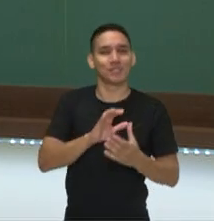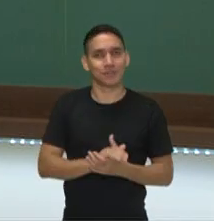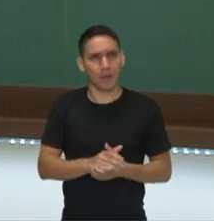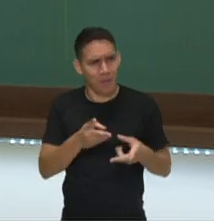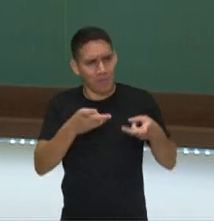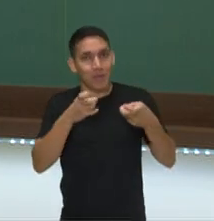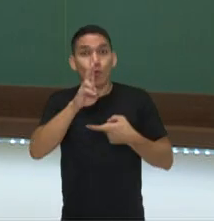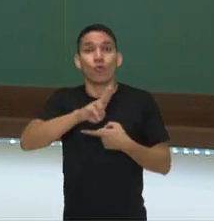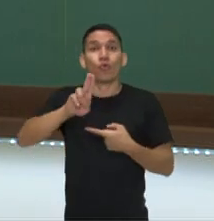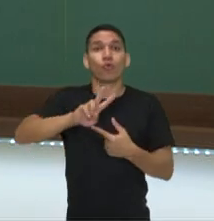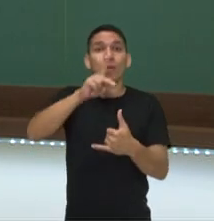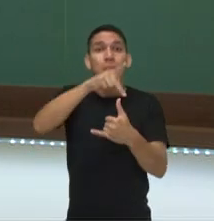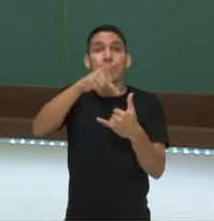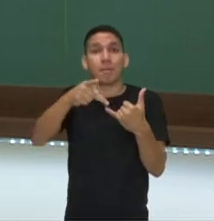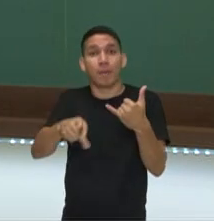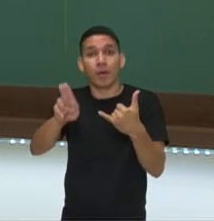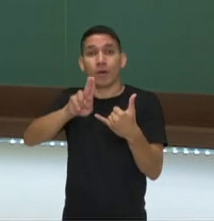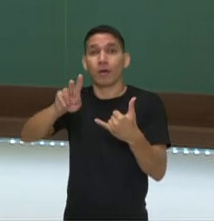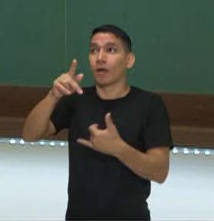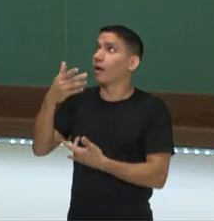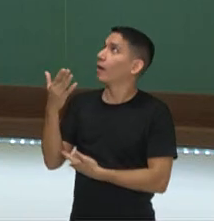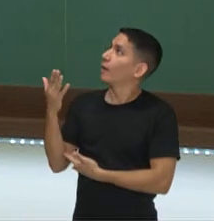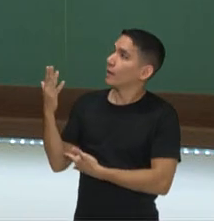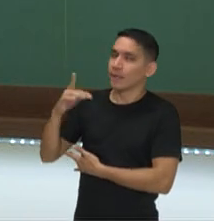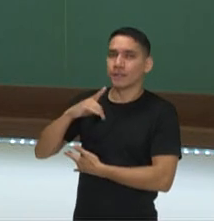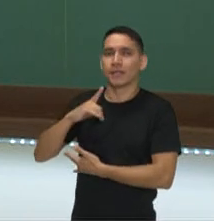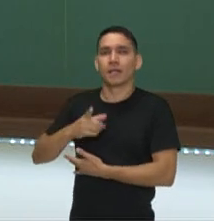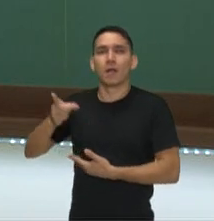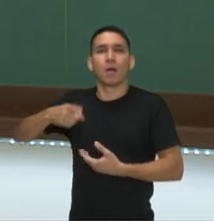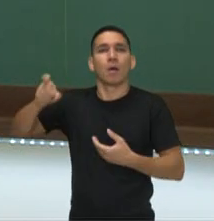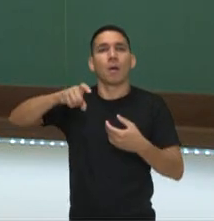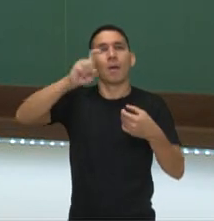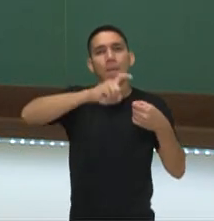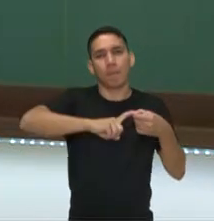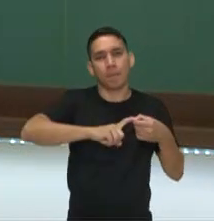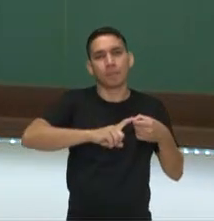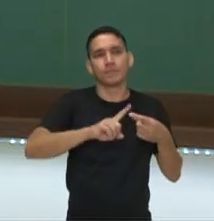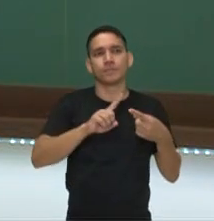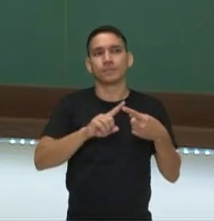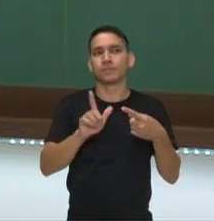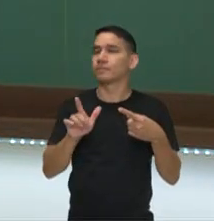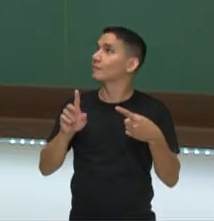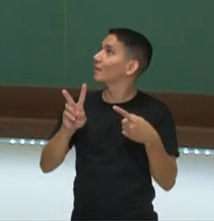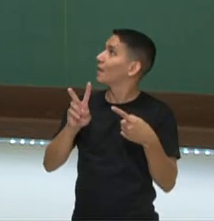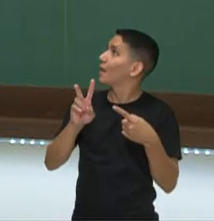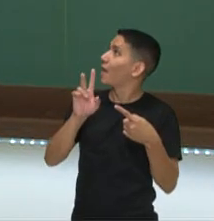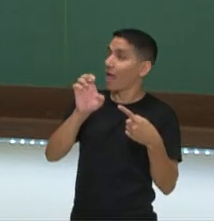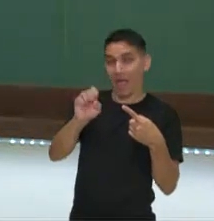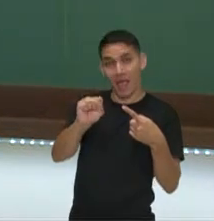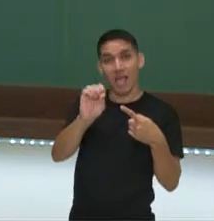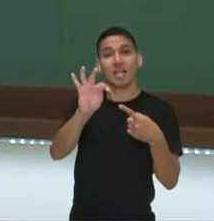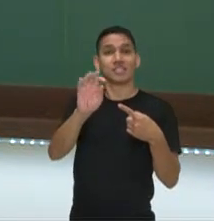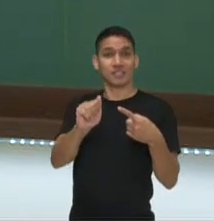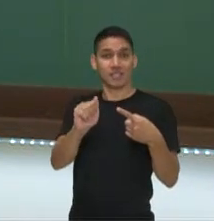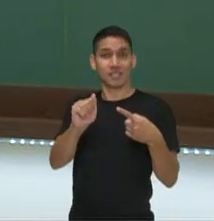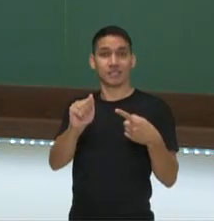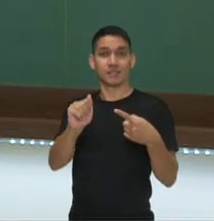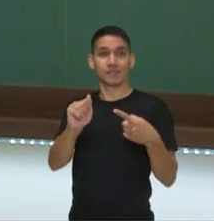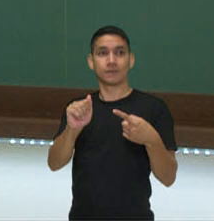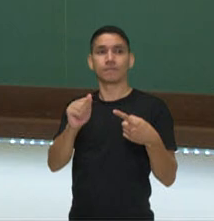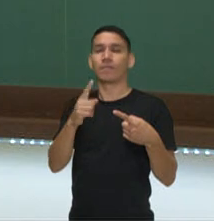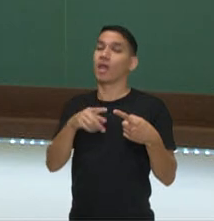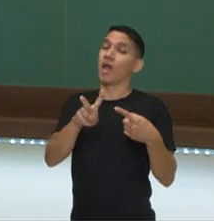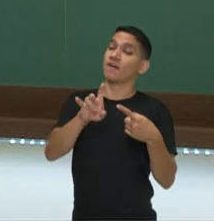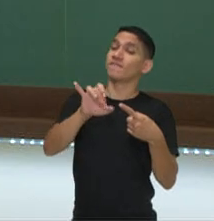o uso dos pronomes aqui nas retomadas, a gente nota, ó, o pronome esta, por exemplo. Então,